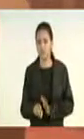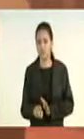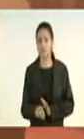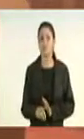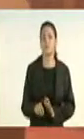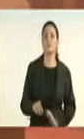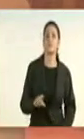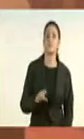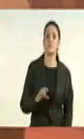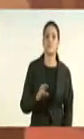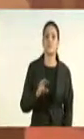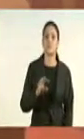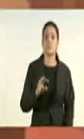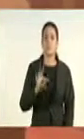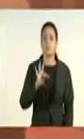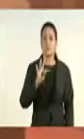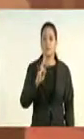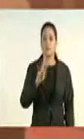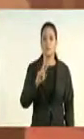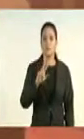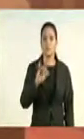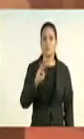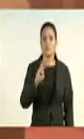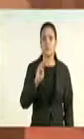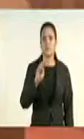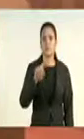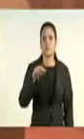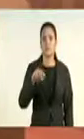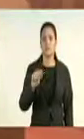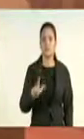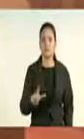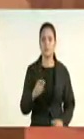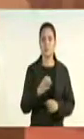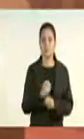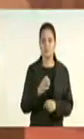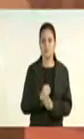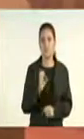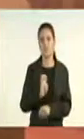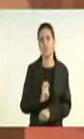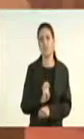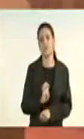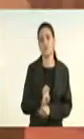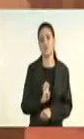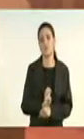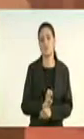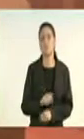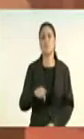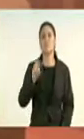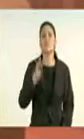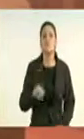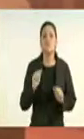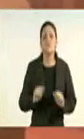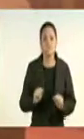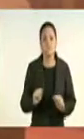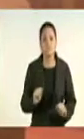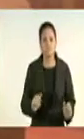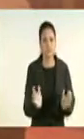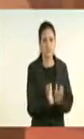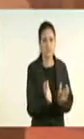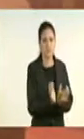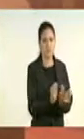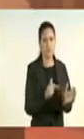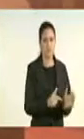compete analisar ou não a legalidade de um ato da comissão de licitação. E eu vou ler para vocês a